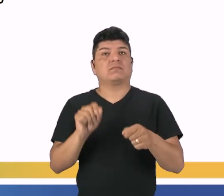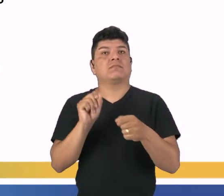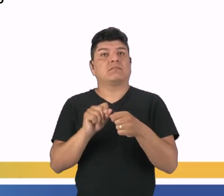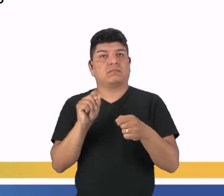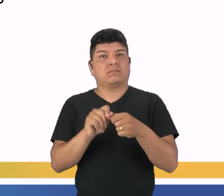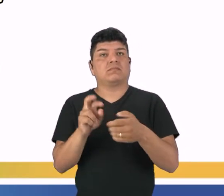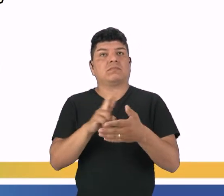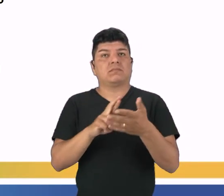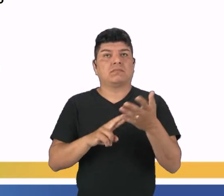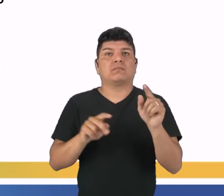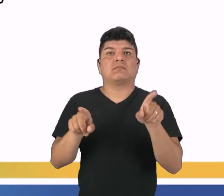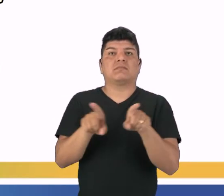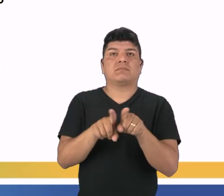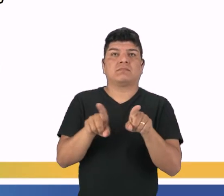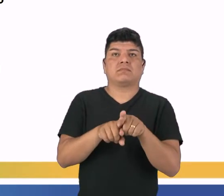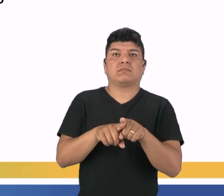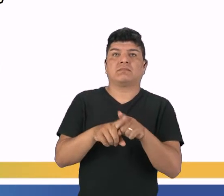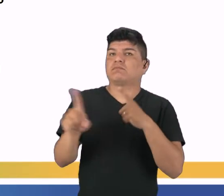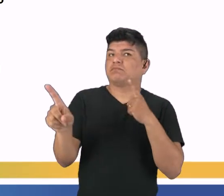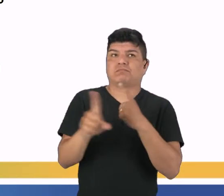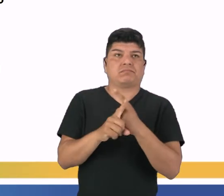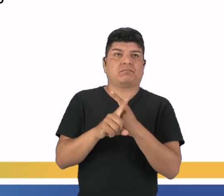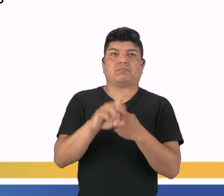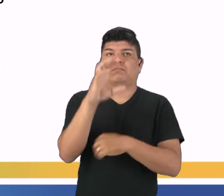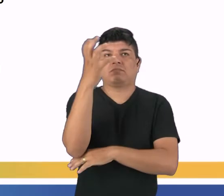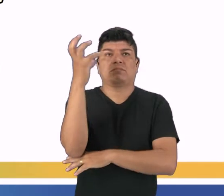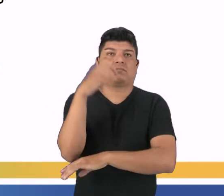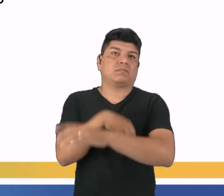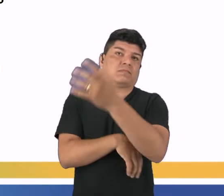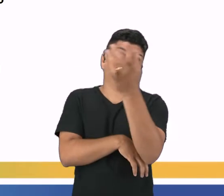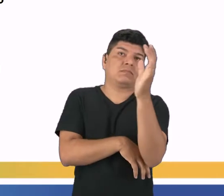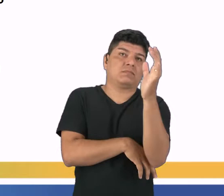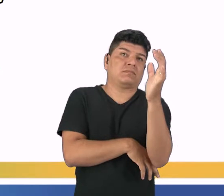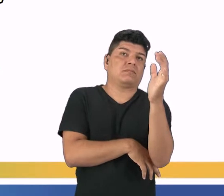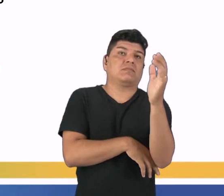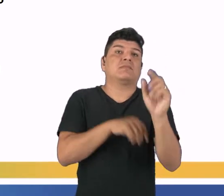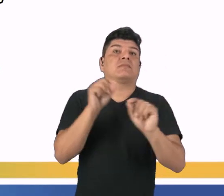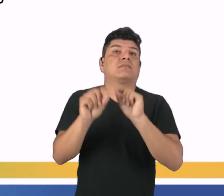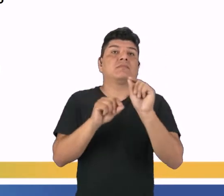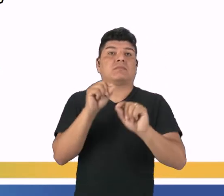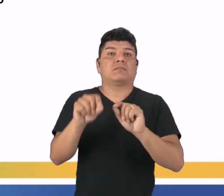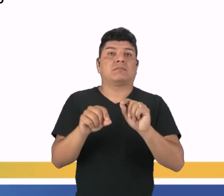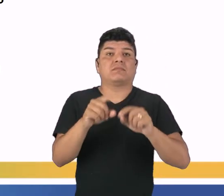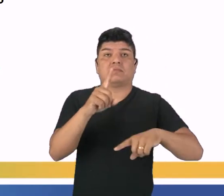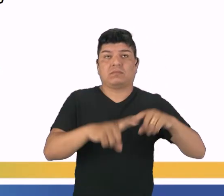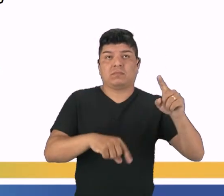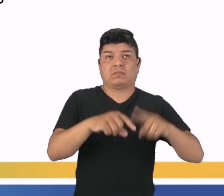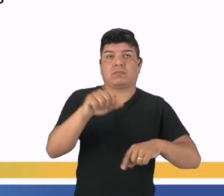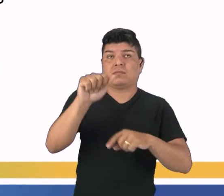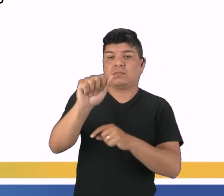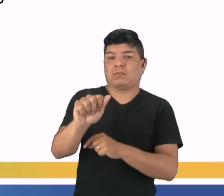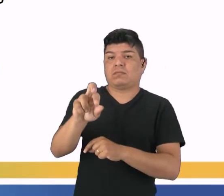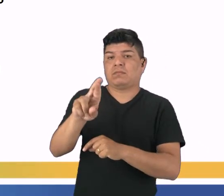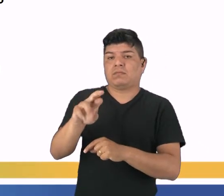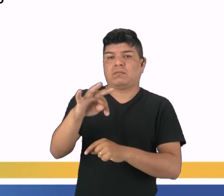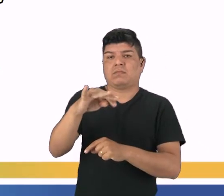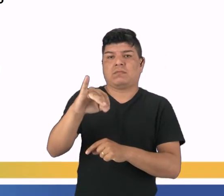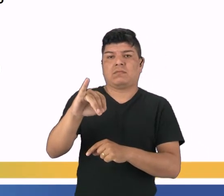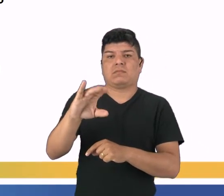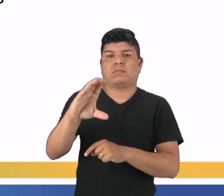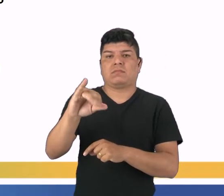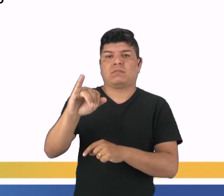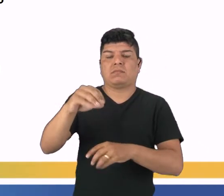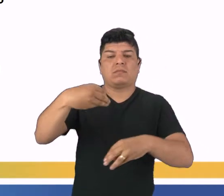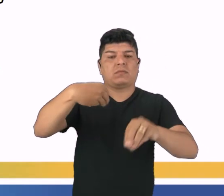de produzir recursos que não são encontrados na natureza. São os materiais artificiais, como